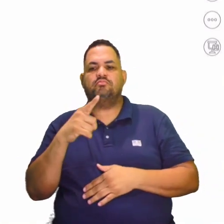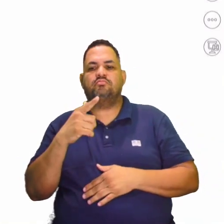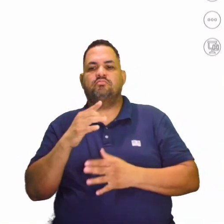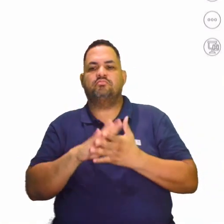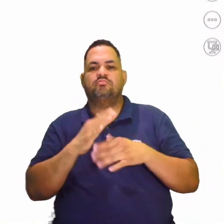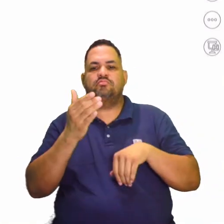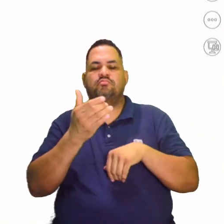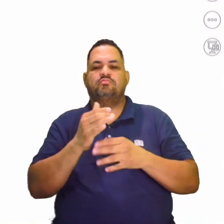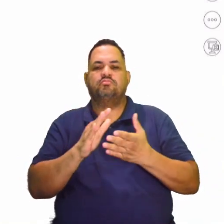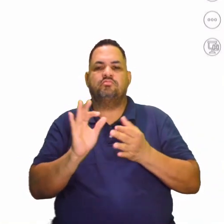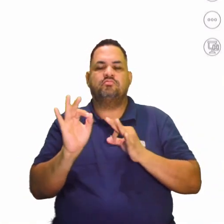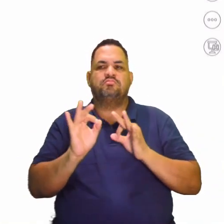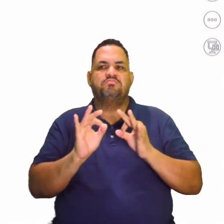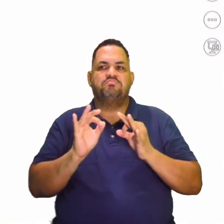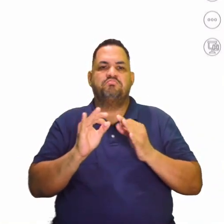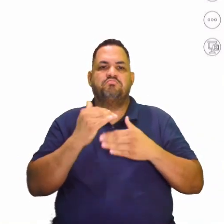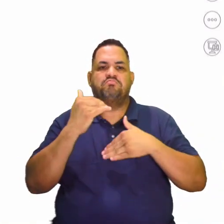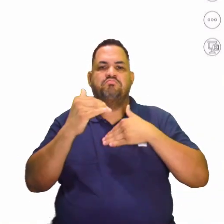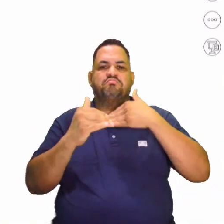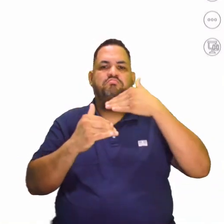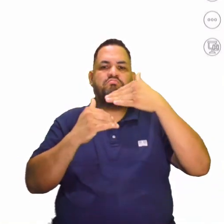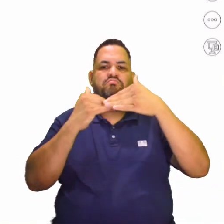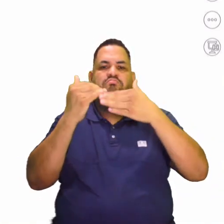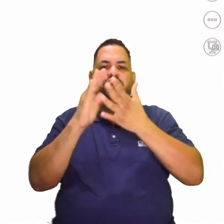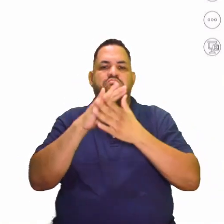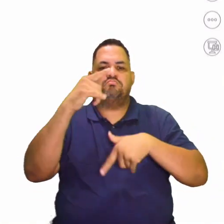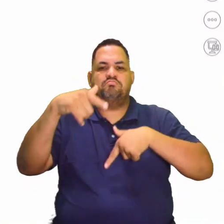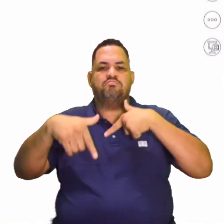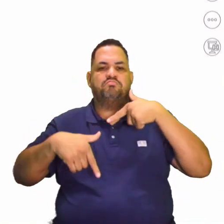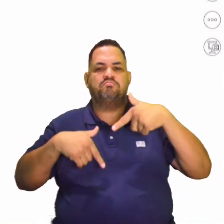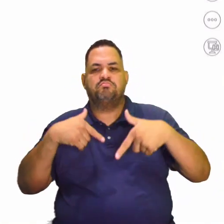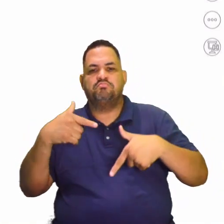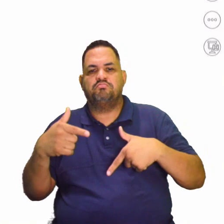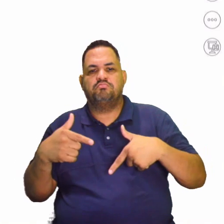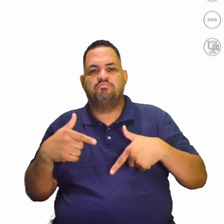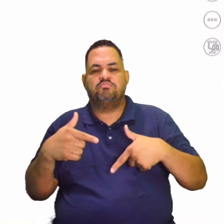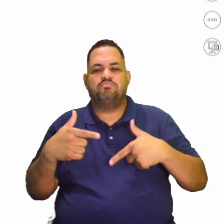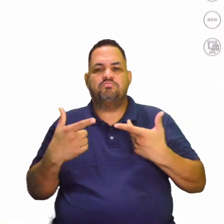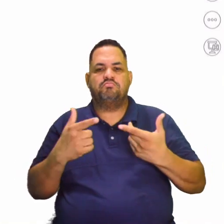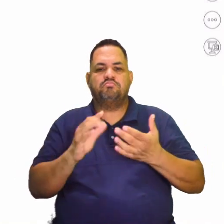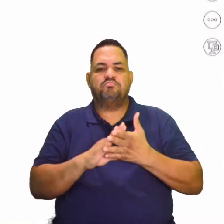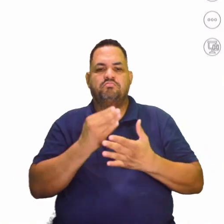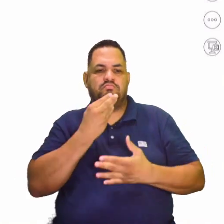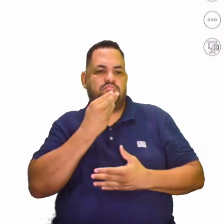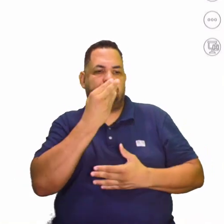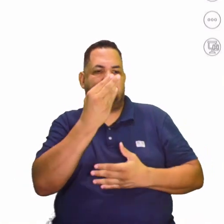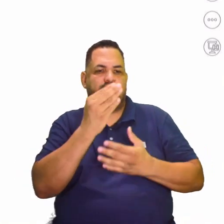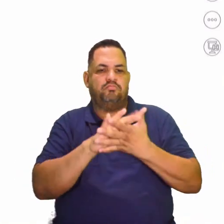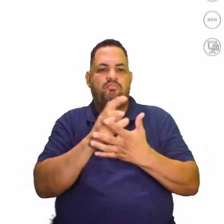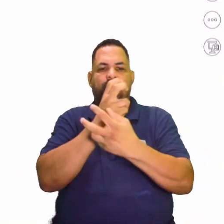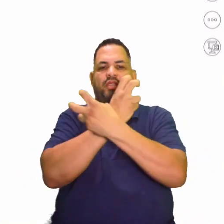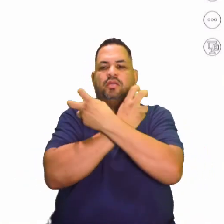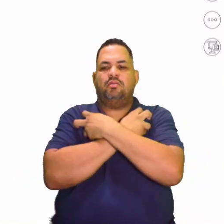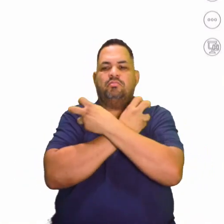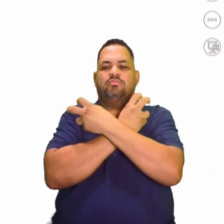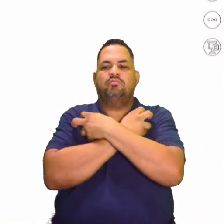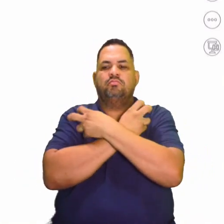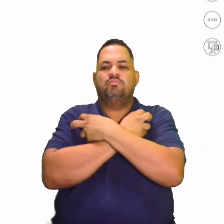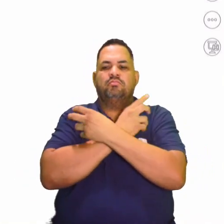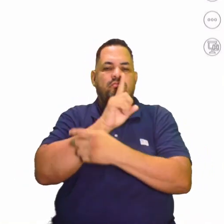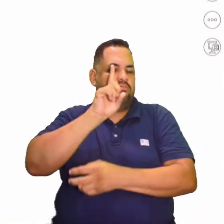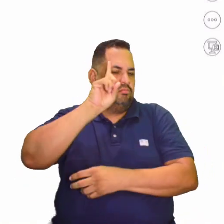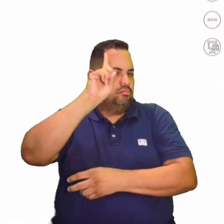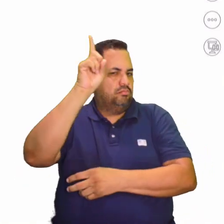artista. Ele desenvolvia ali seu trabalho a pedido do faraó, e a ideia